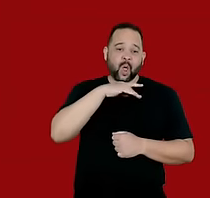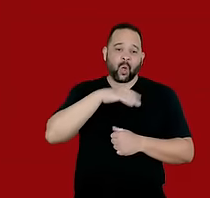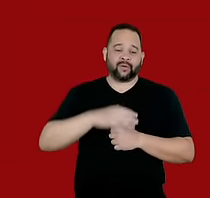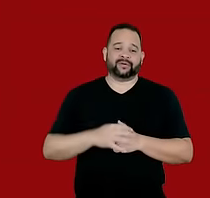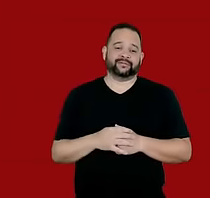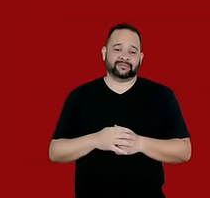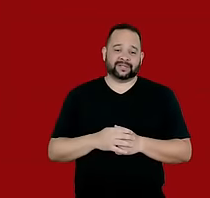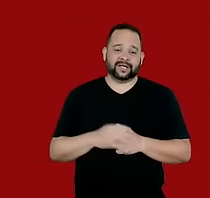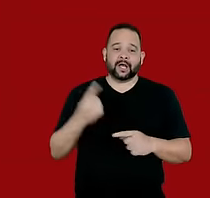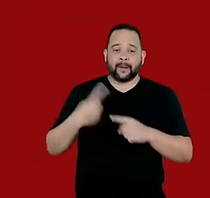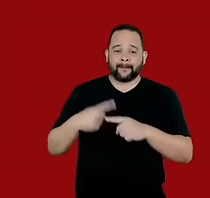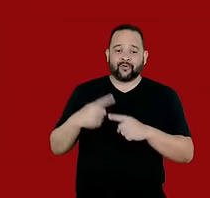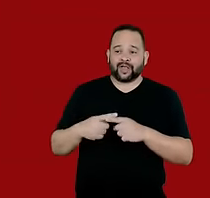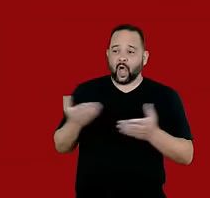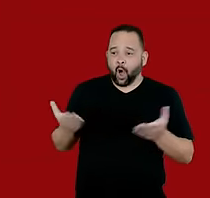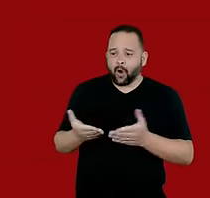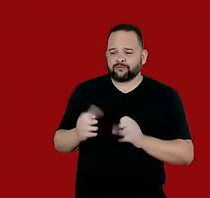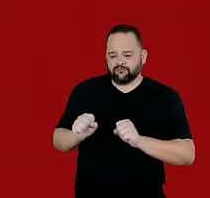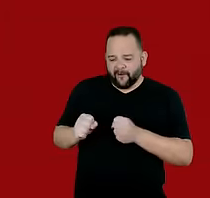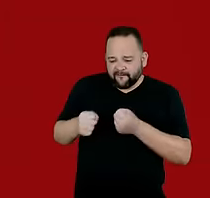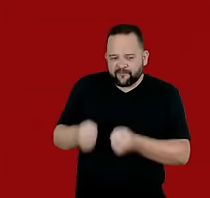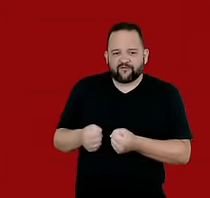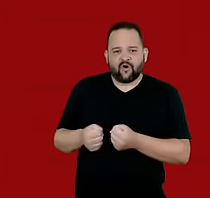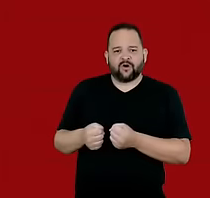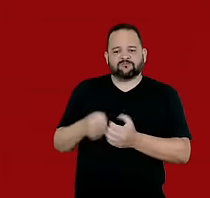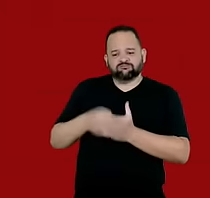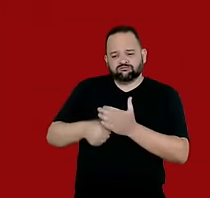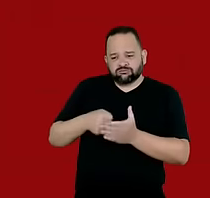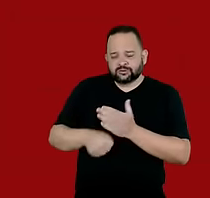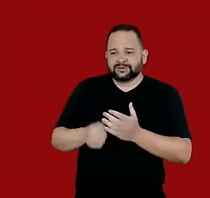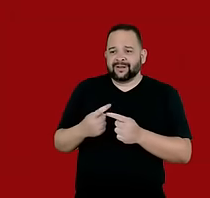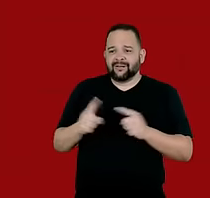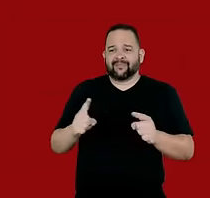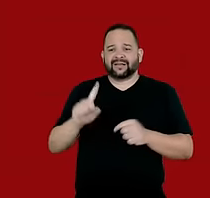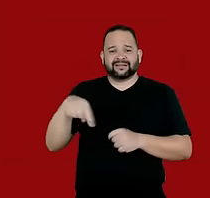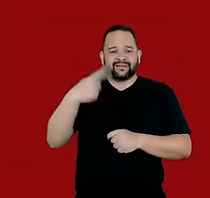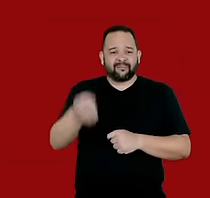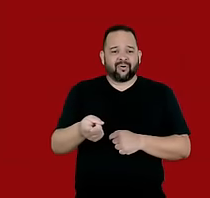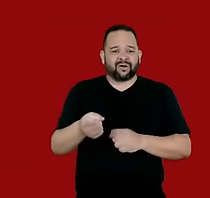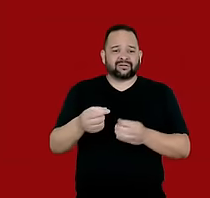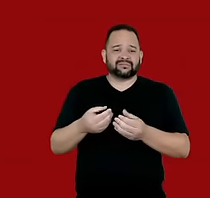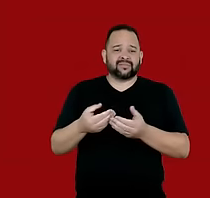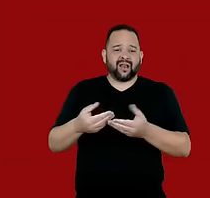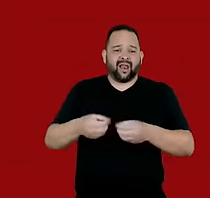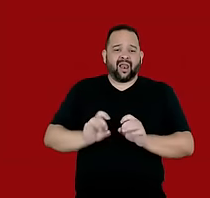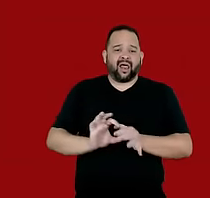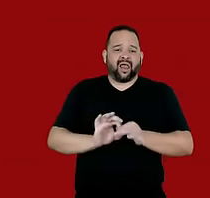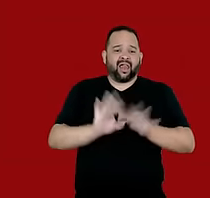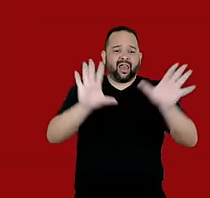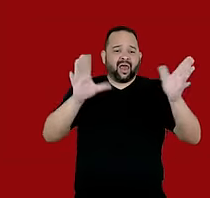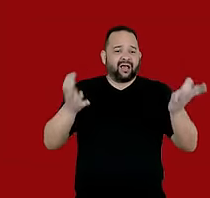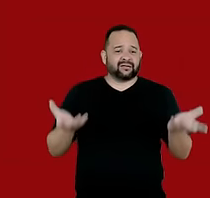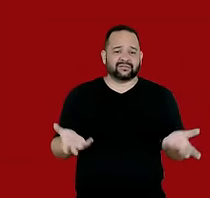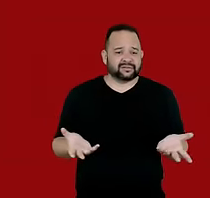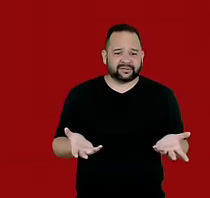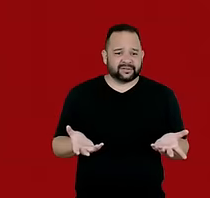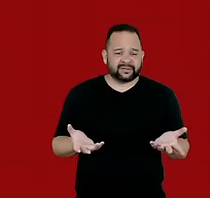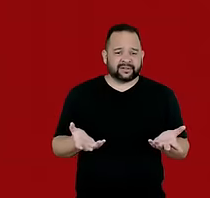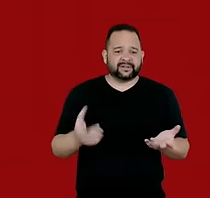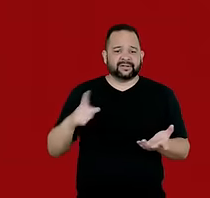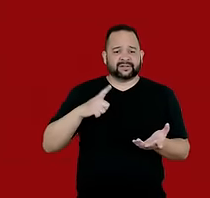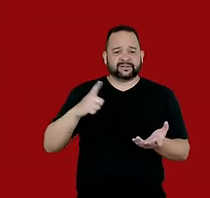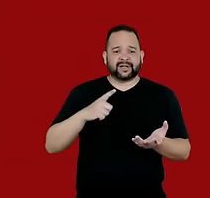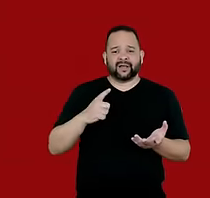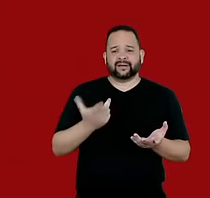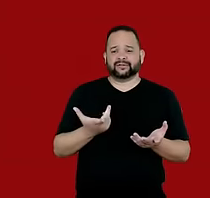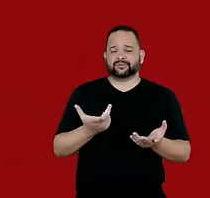faz uma grande força para perseguir a meta as pessoas vão ter mais dificuldade em projetar o fiscal de 25 e 26 isso vai gerar prêmio de risco e o prêmio